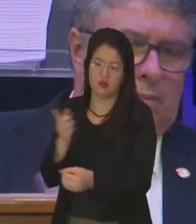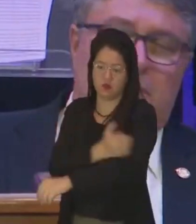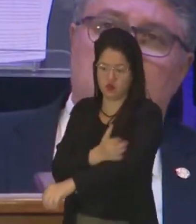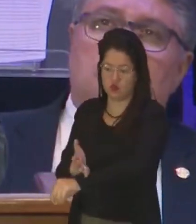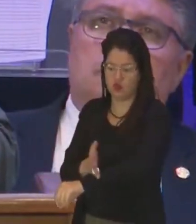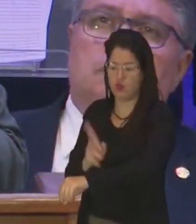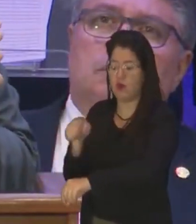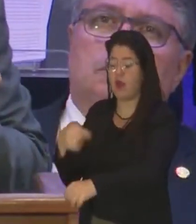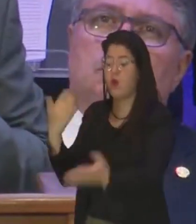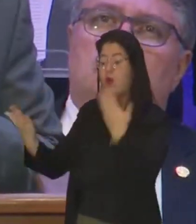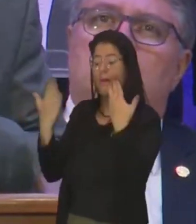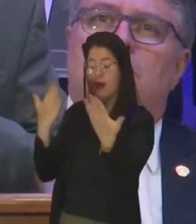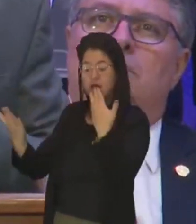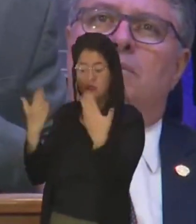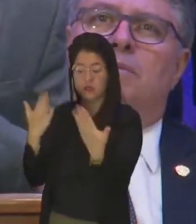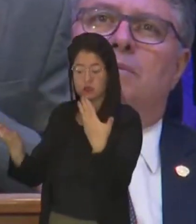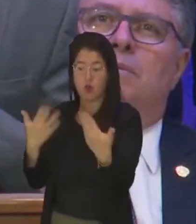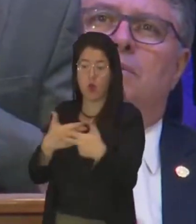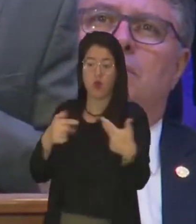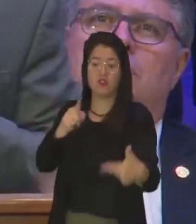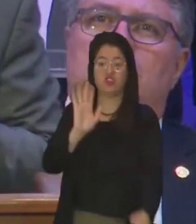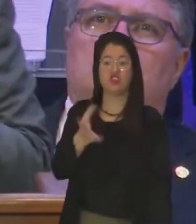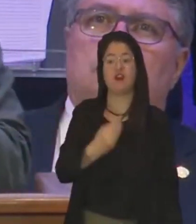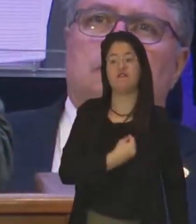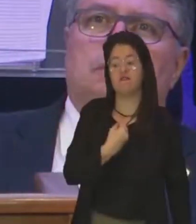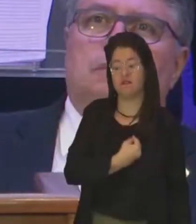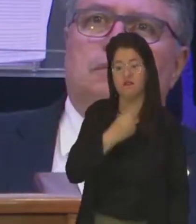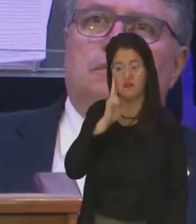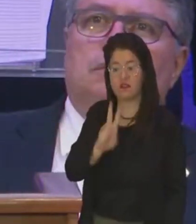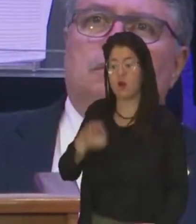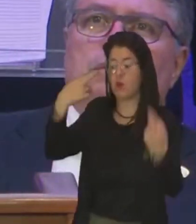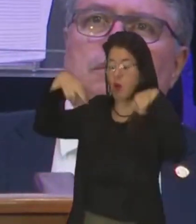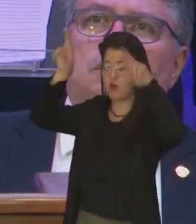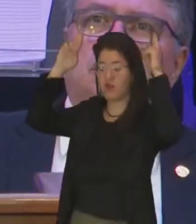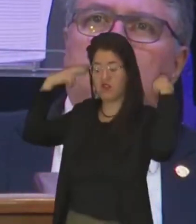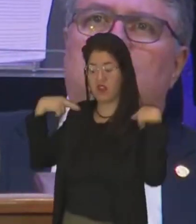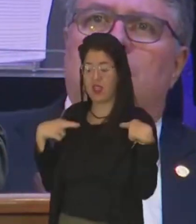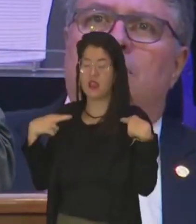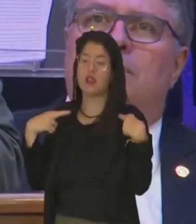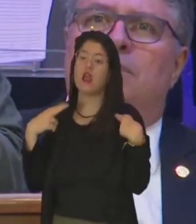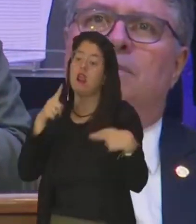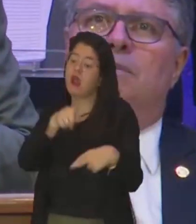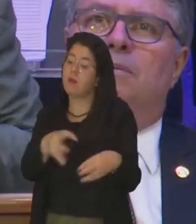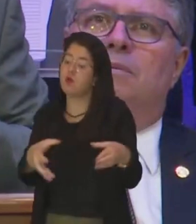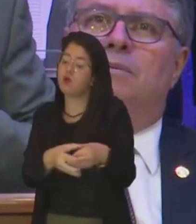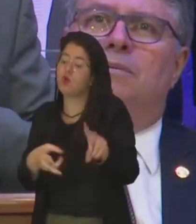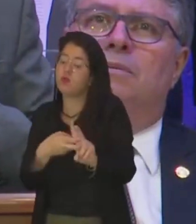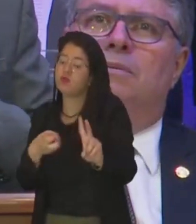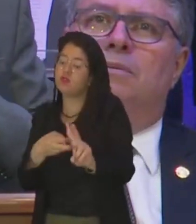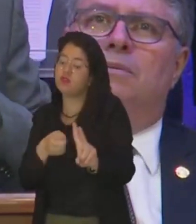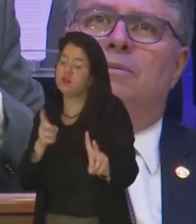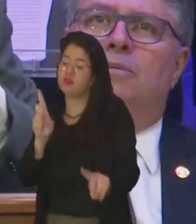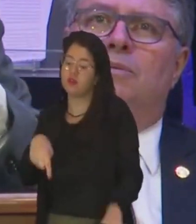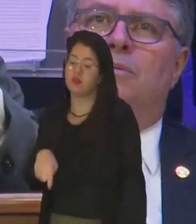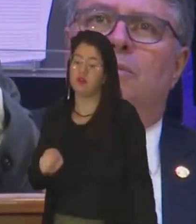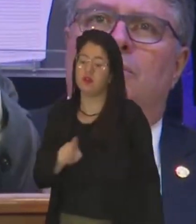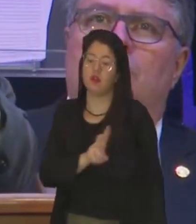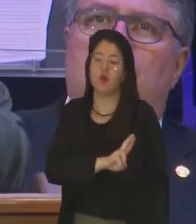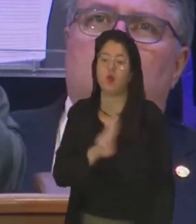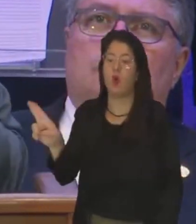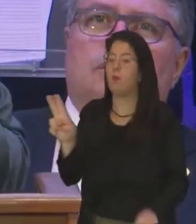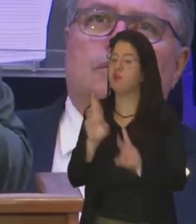sempre uma comparação com algo que eles já têm. Então a ovelha, para eles, é